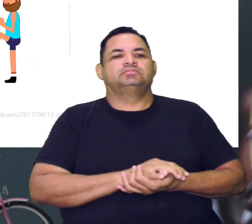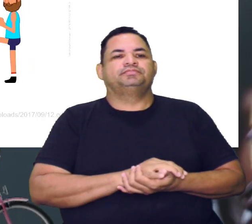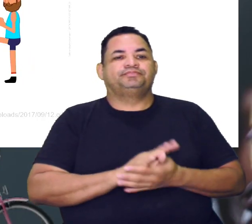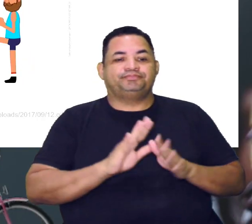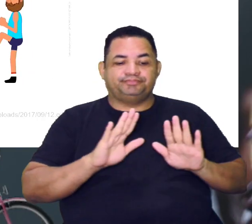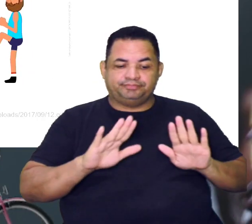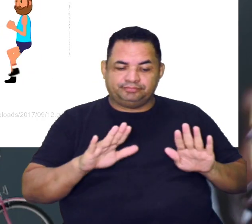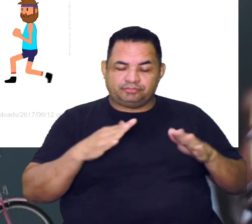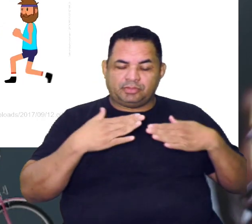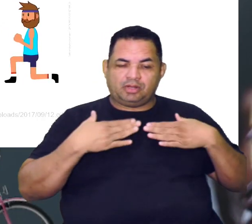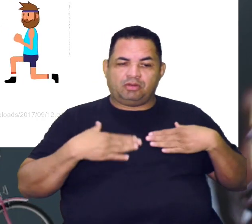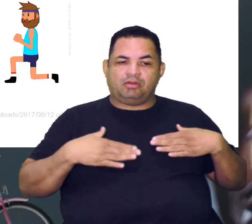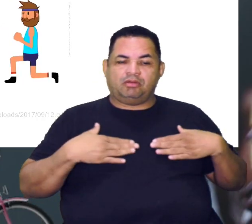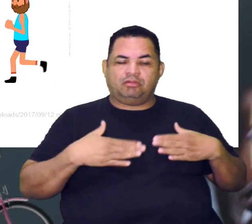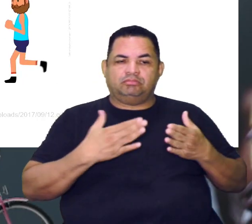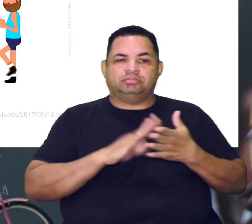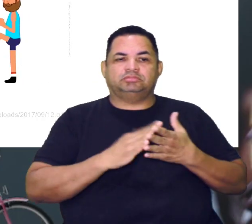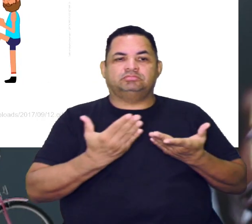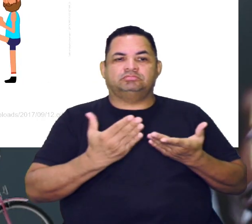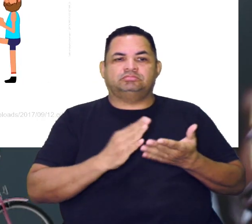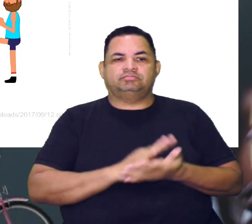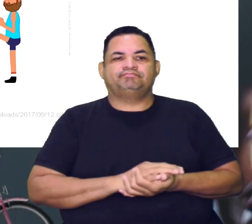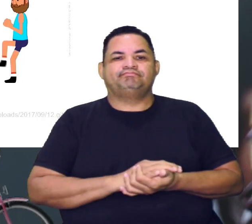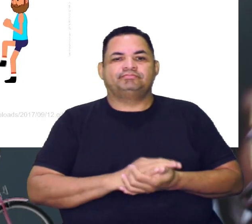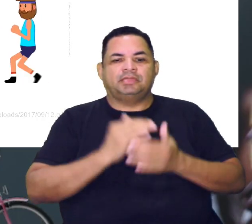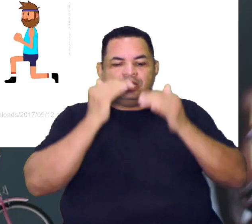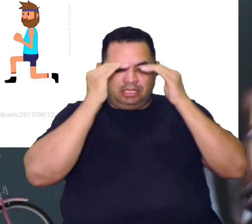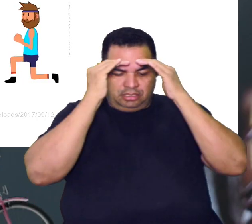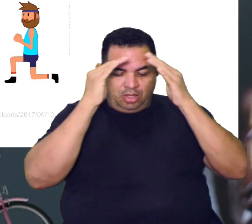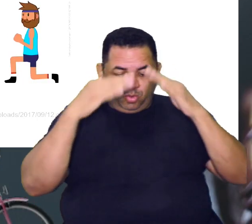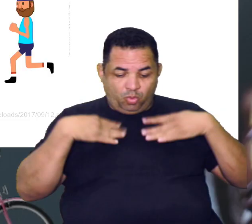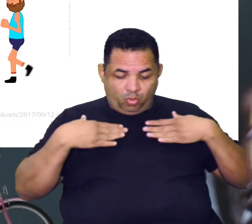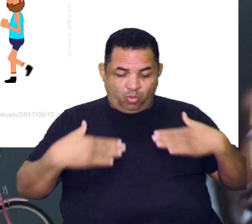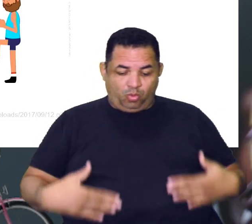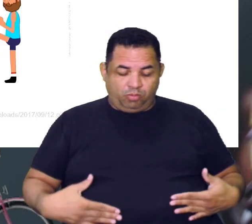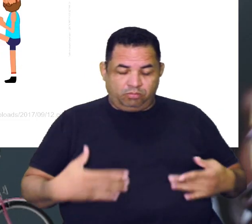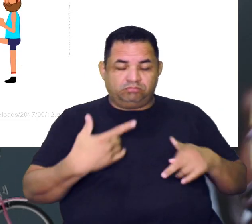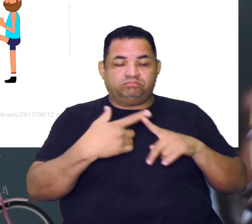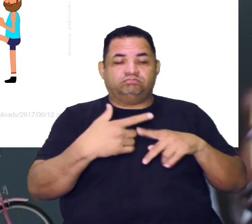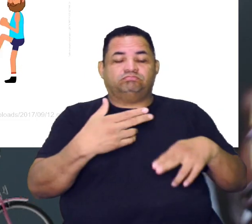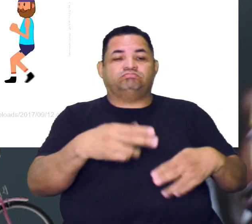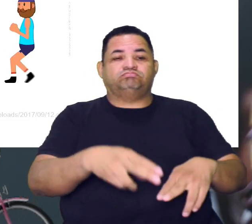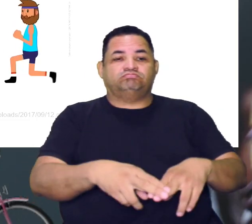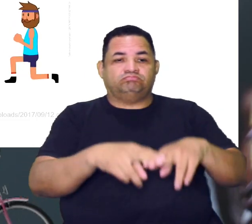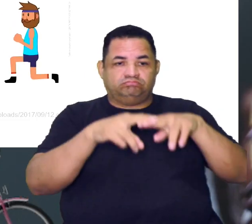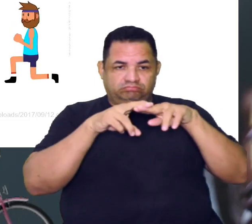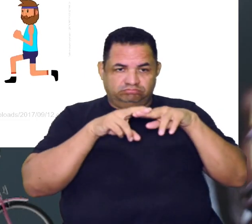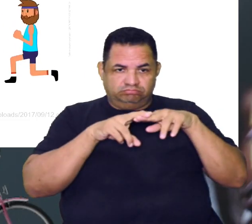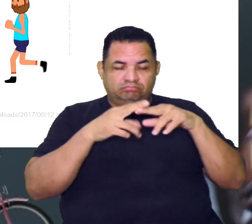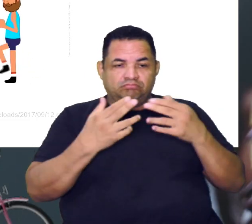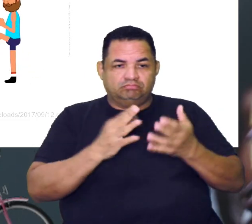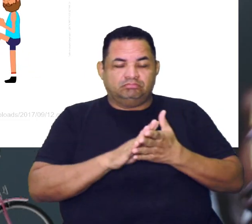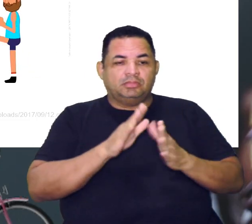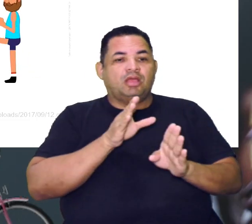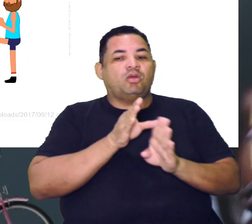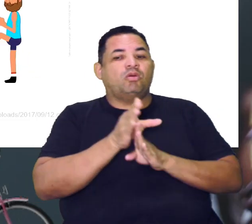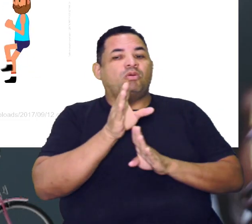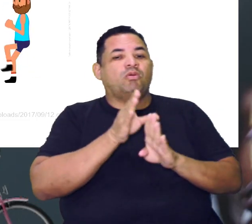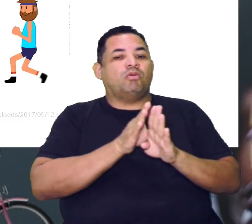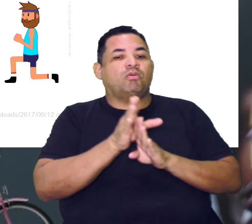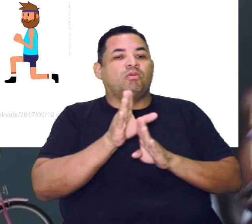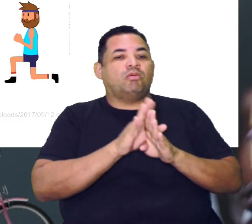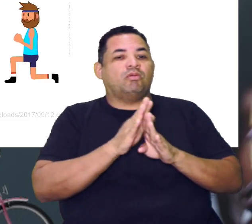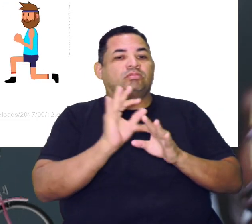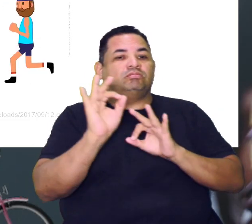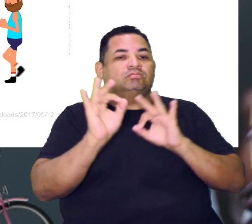a gente tem que respeitar também o nosso corpo, certo? A gente tem que respeitar. Por isso que sempre se indica que